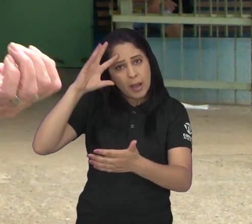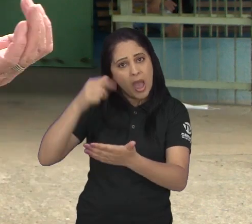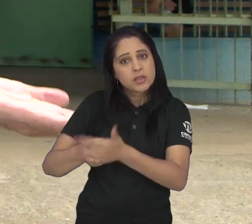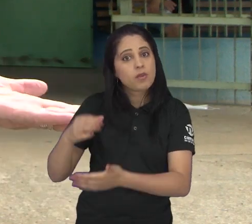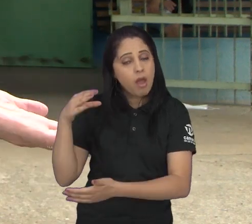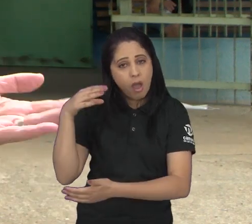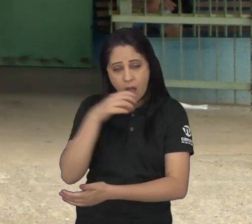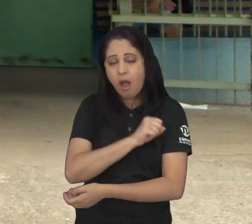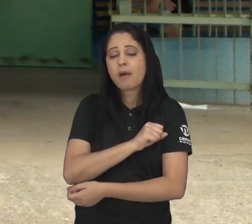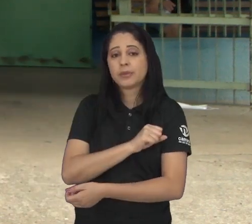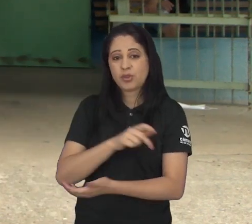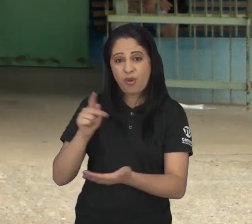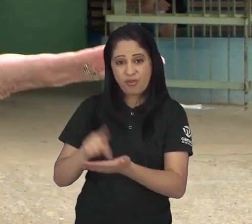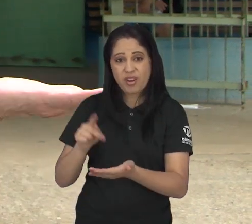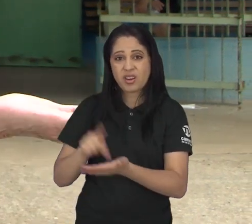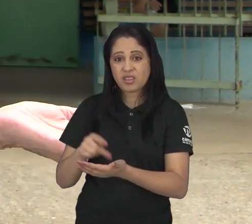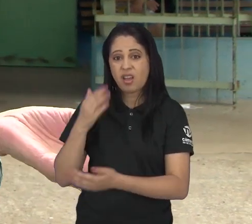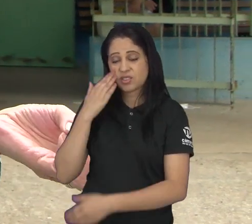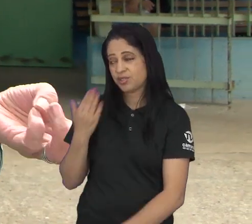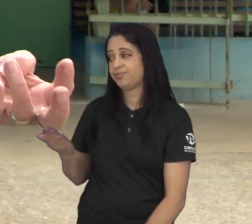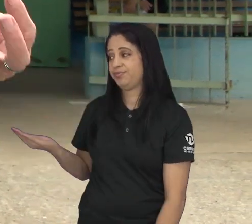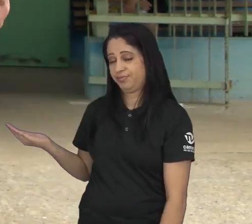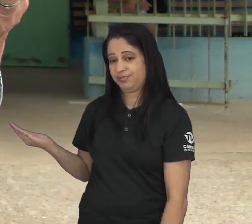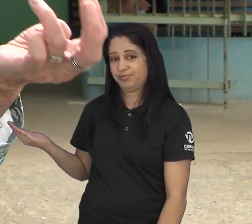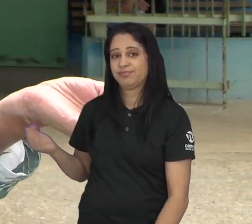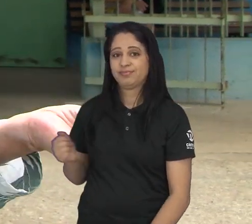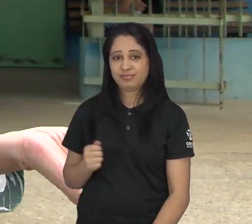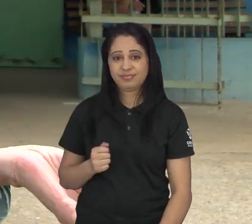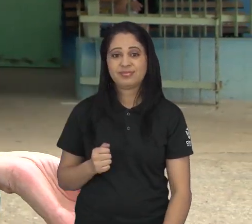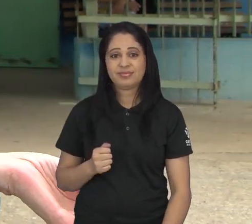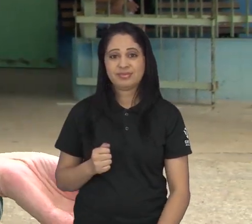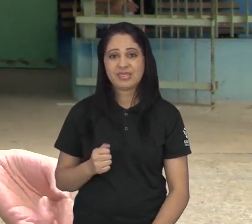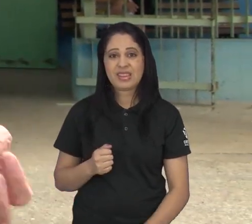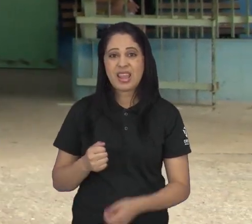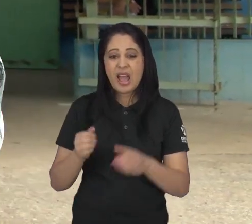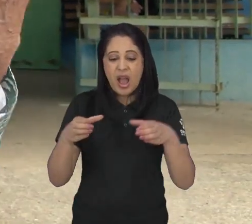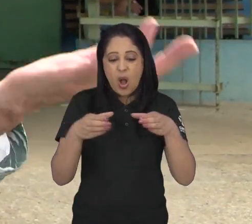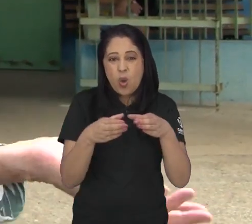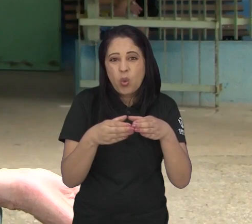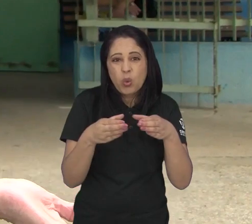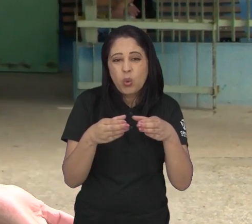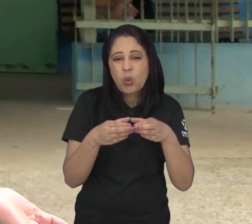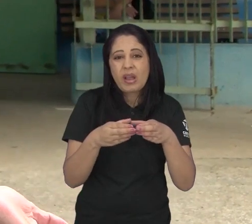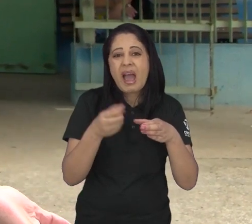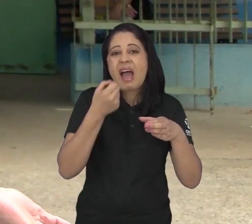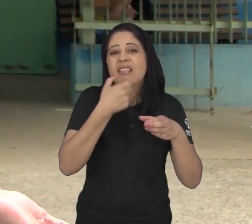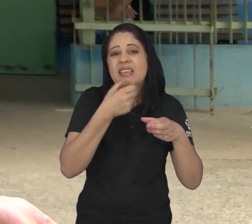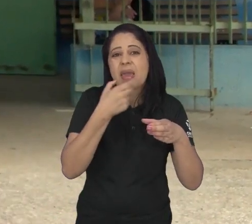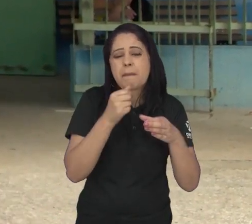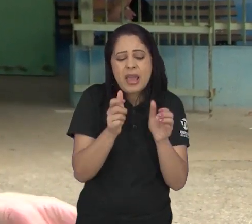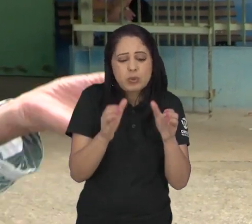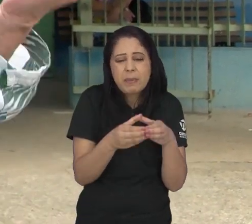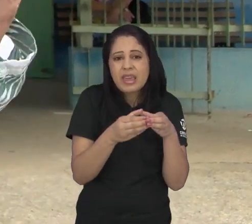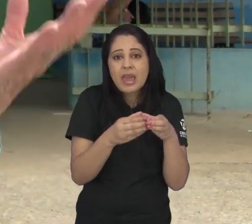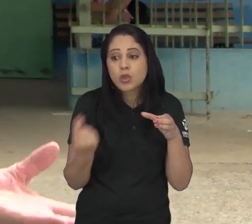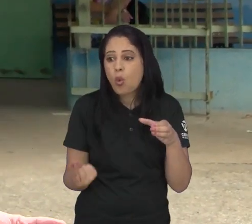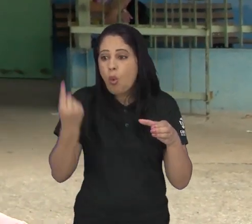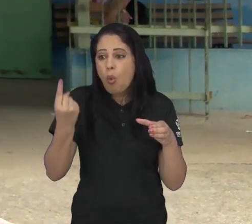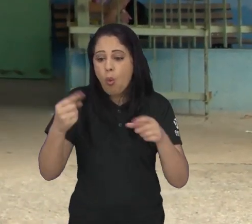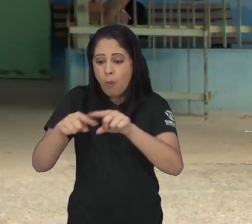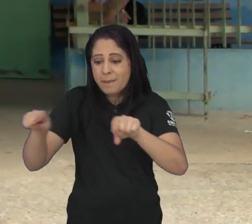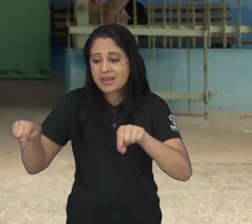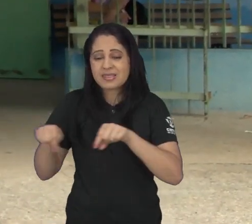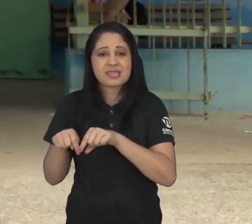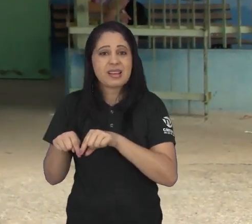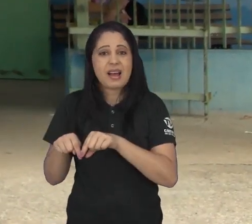a coisa que poderia estar bem melhor a farmácia é muito pequena nós só temos um consultório odontológico para tudo